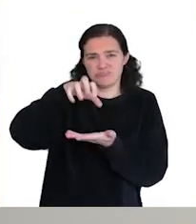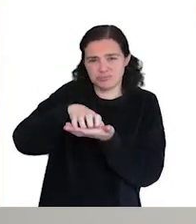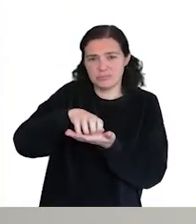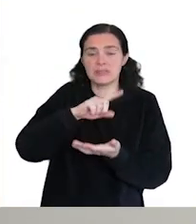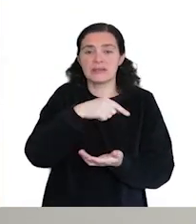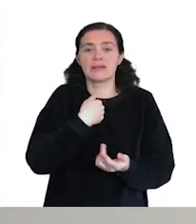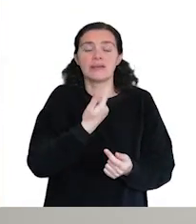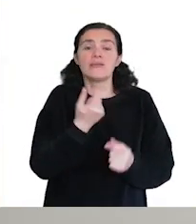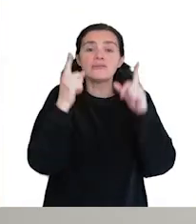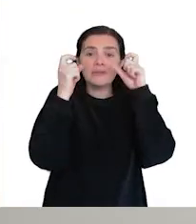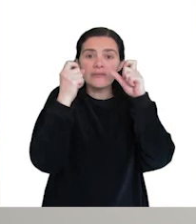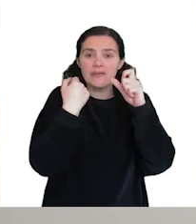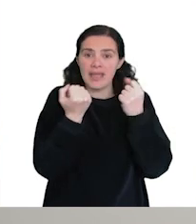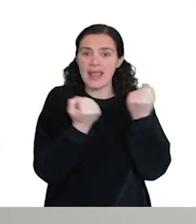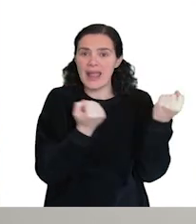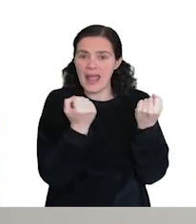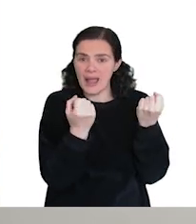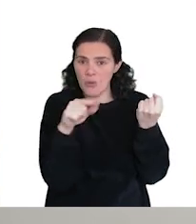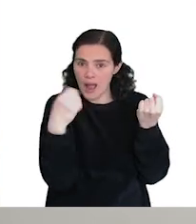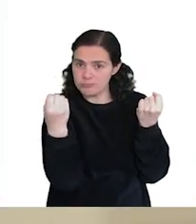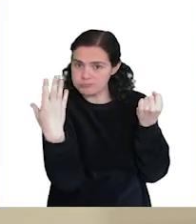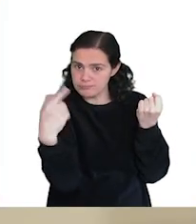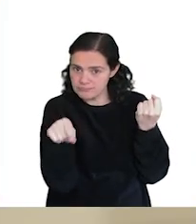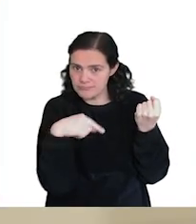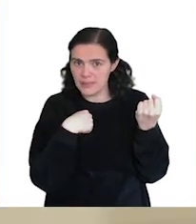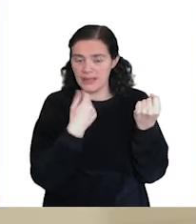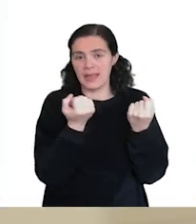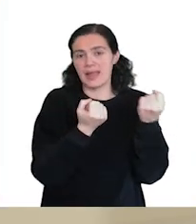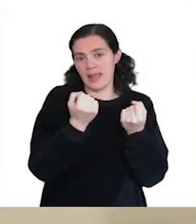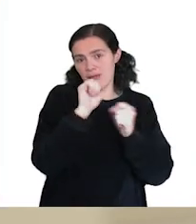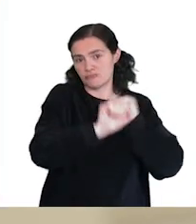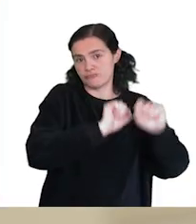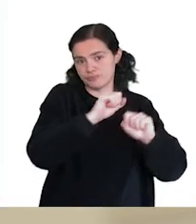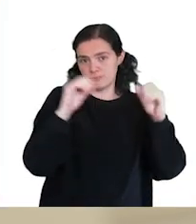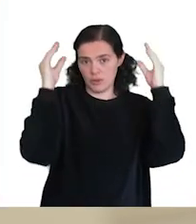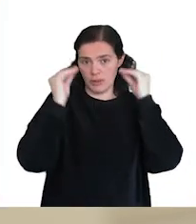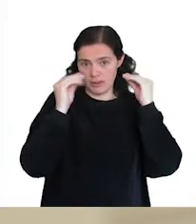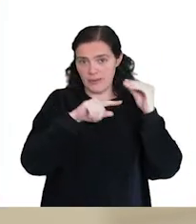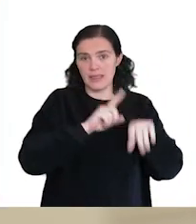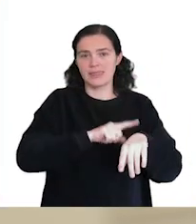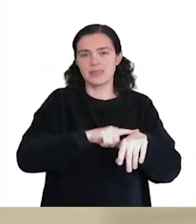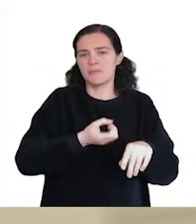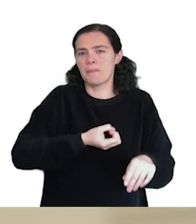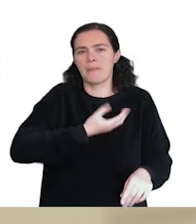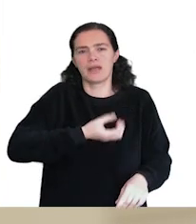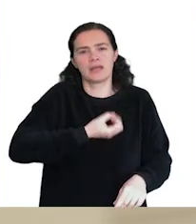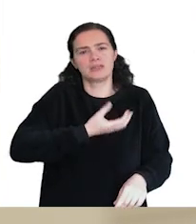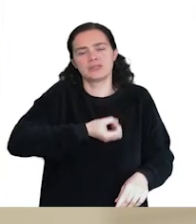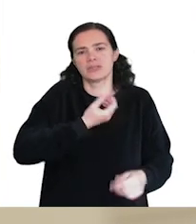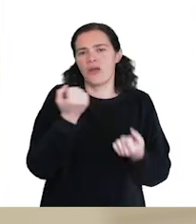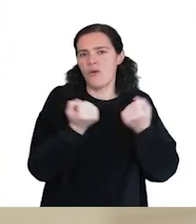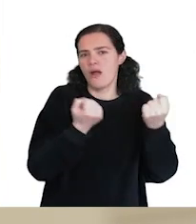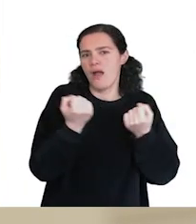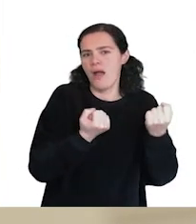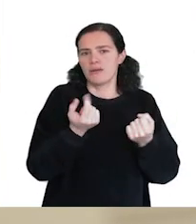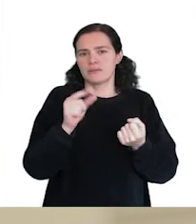feita num farol de um automóvel, que é o automóvel que pertencia ao Manuel de Oliveira, num período em que a paixão pelos